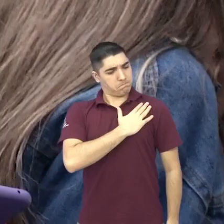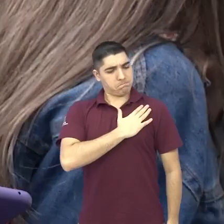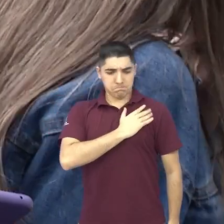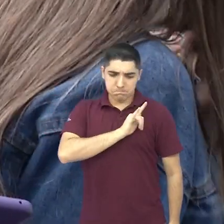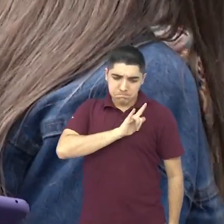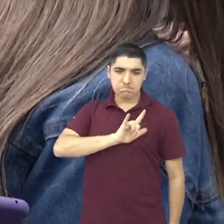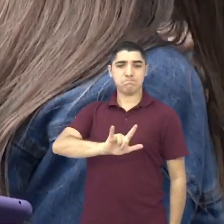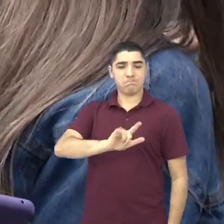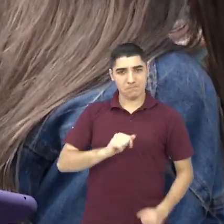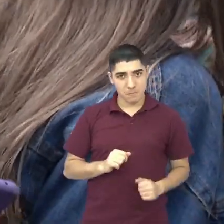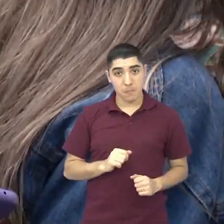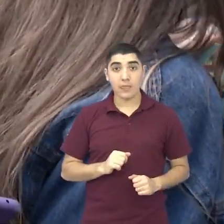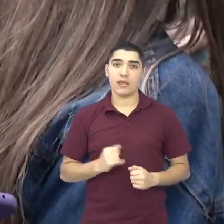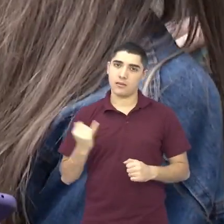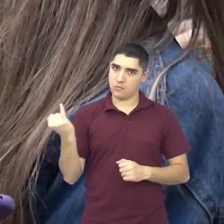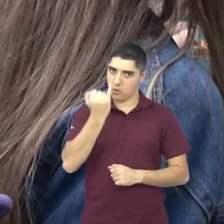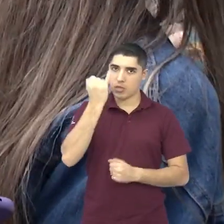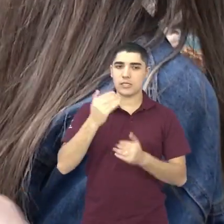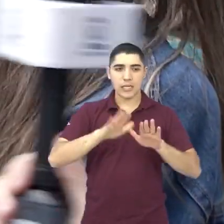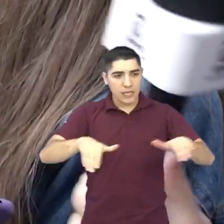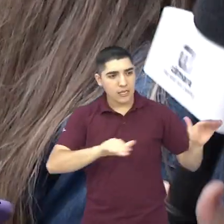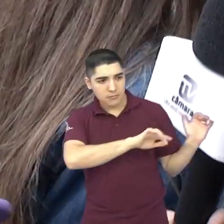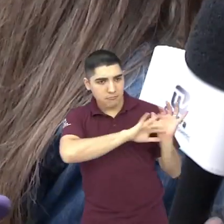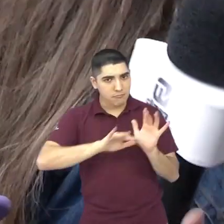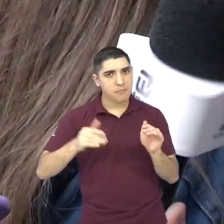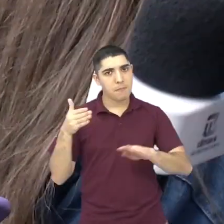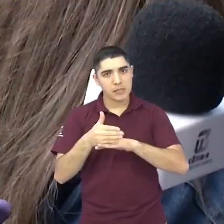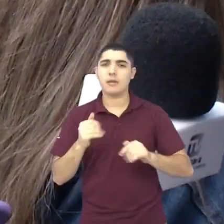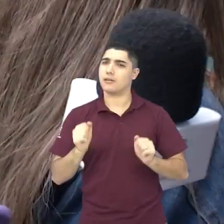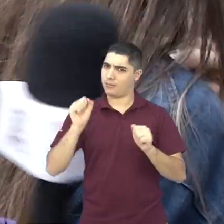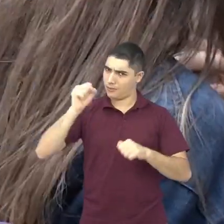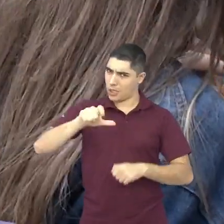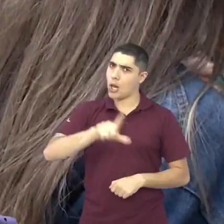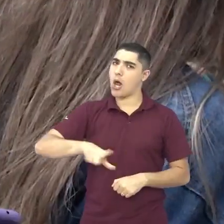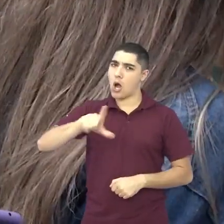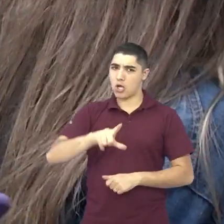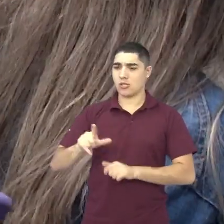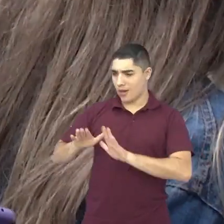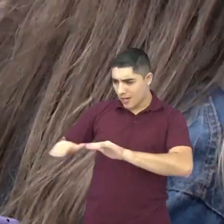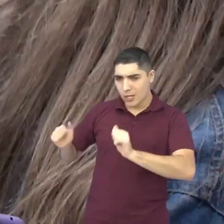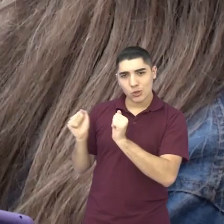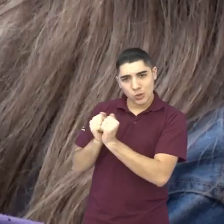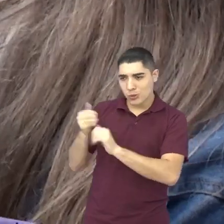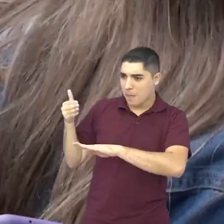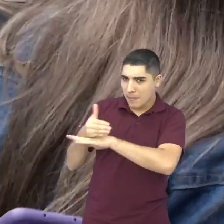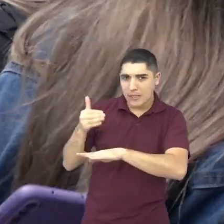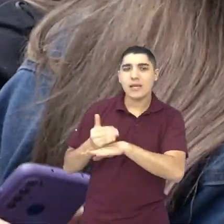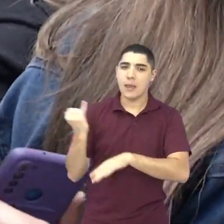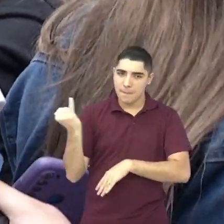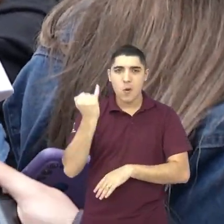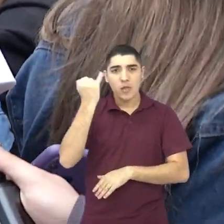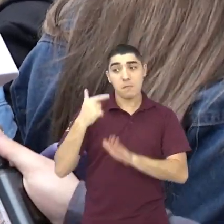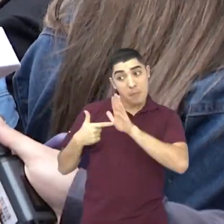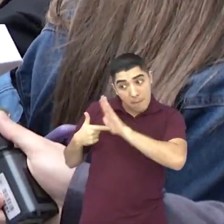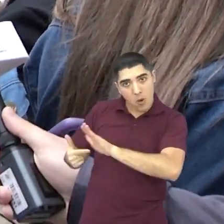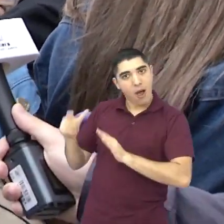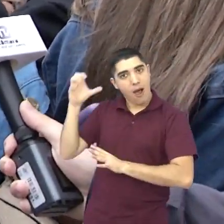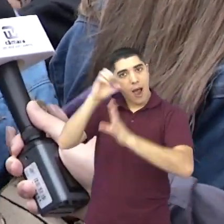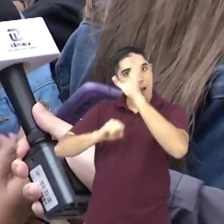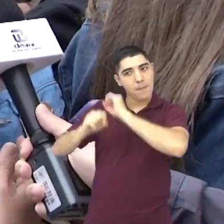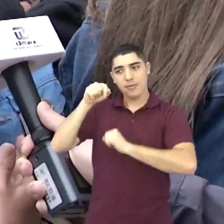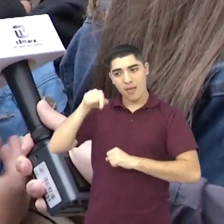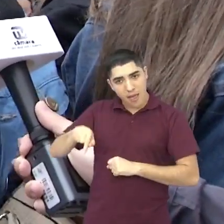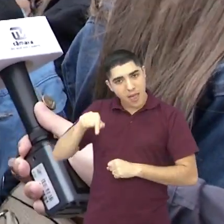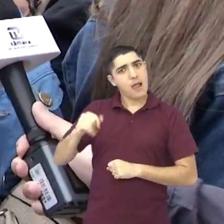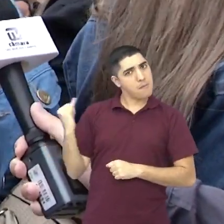tem que valorizar sempre. E sempre trazer as crianças também. Com certeza. Desde cedo, né, eles aqui, então vale a